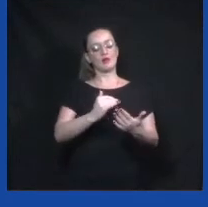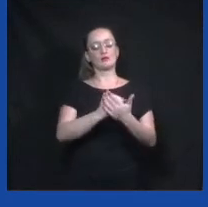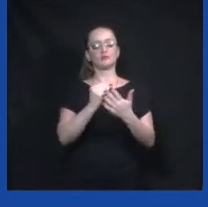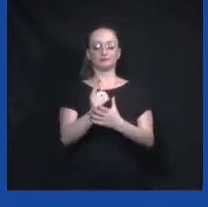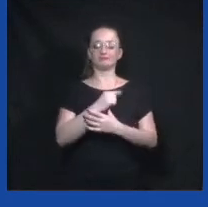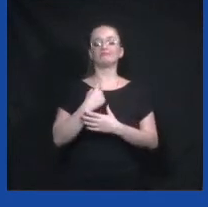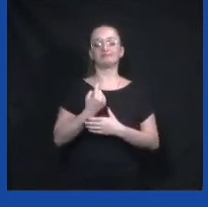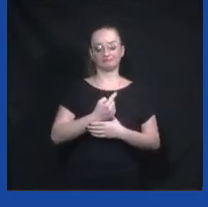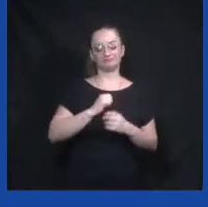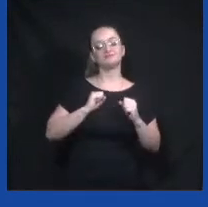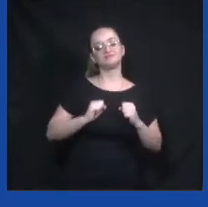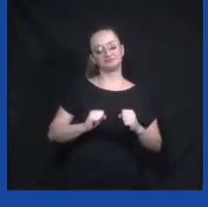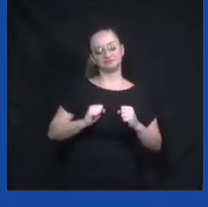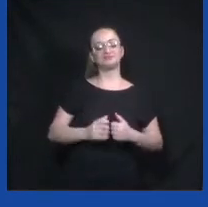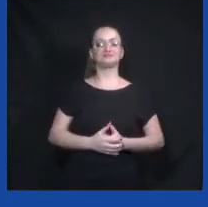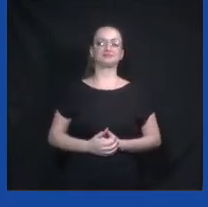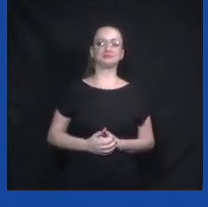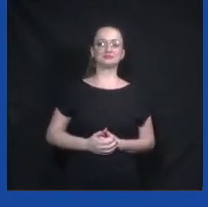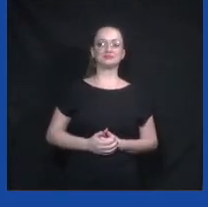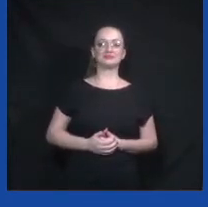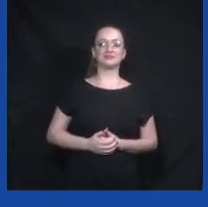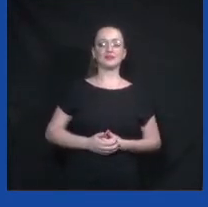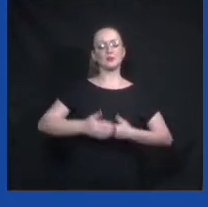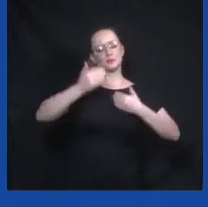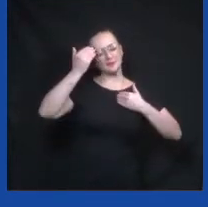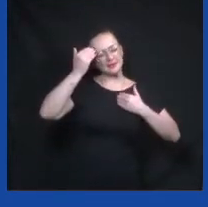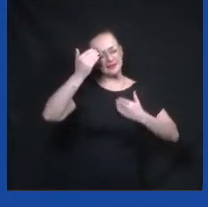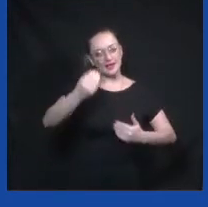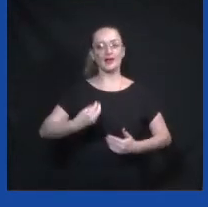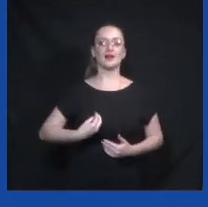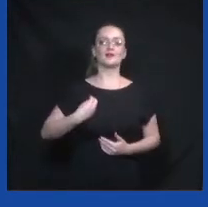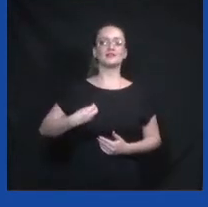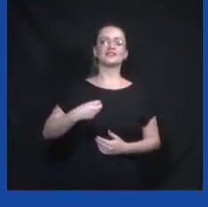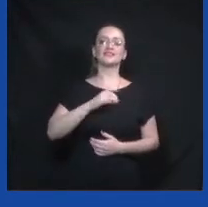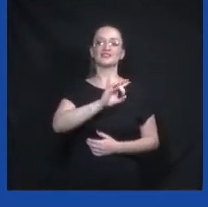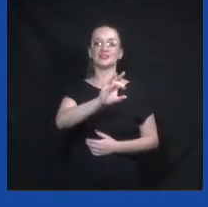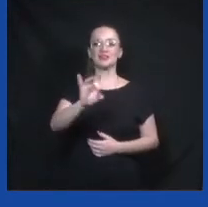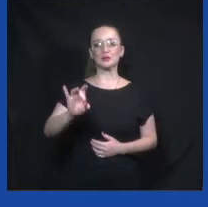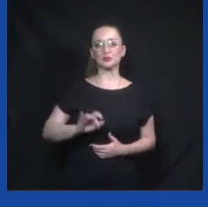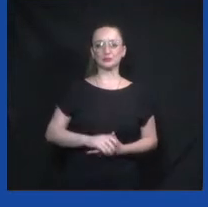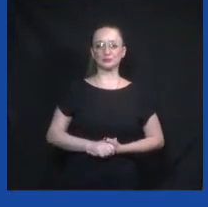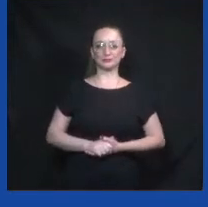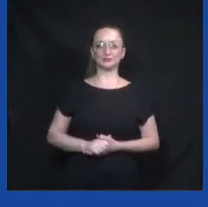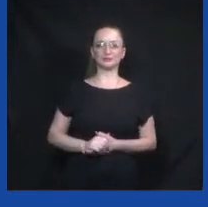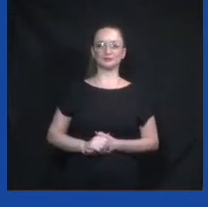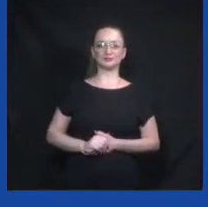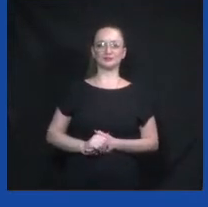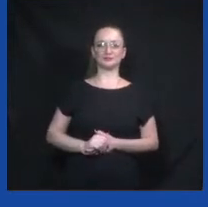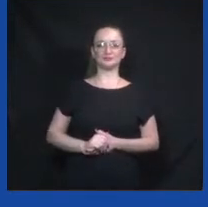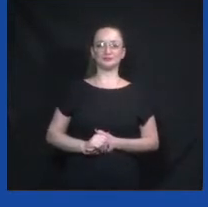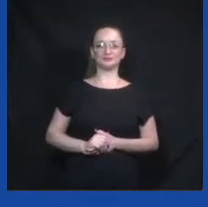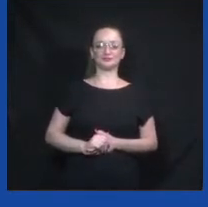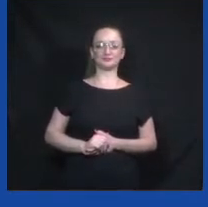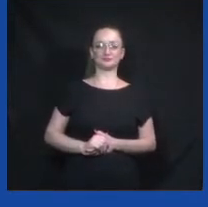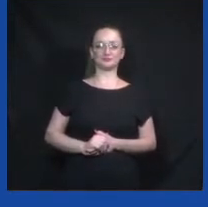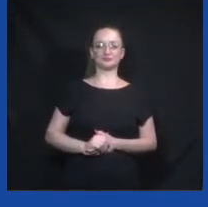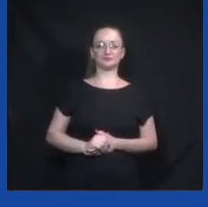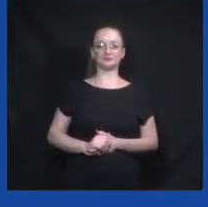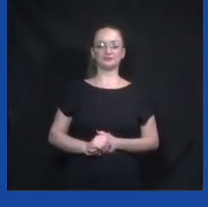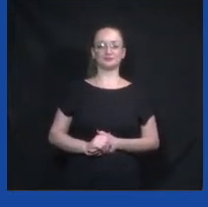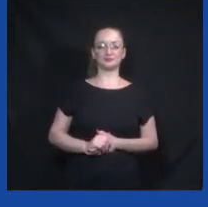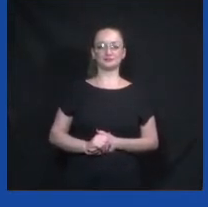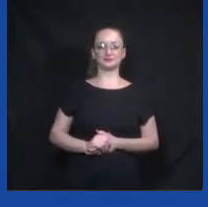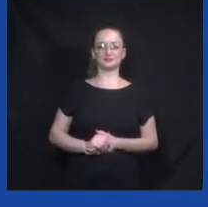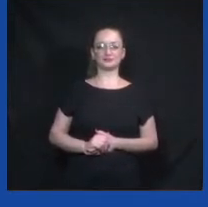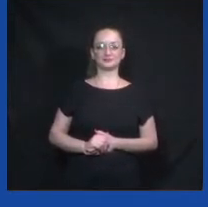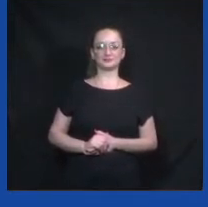importante para este tema. Muito obrigada a presença de todos vocês. E vamos